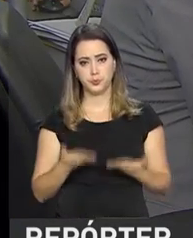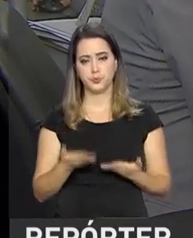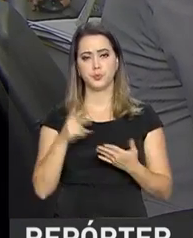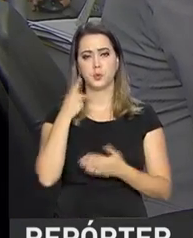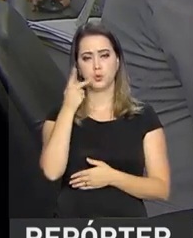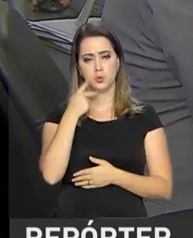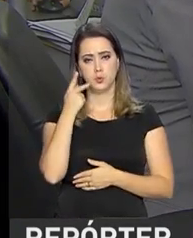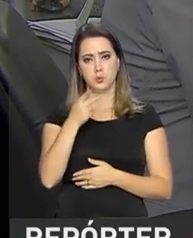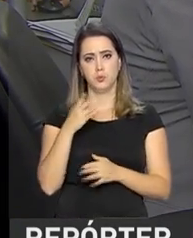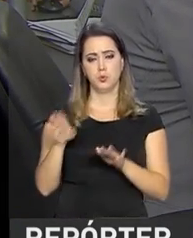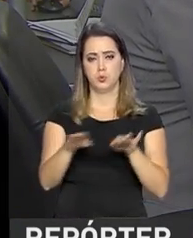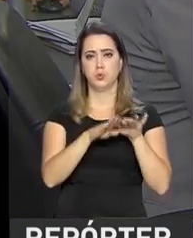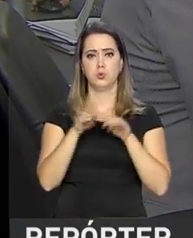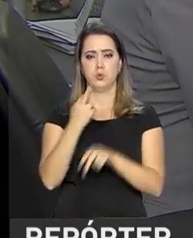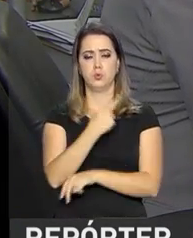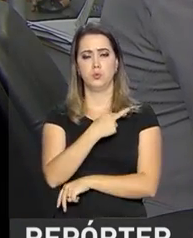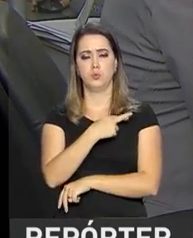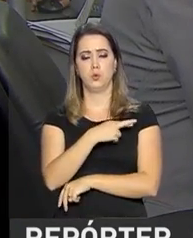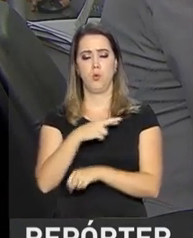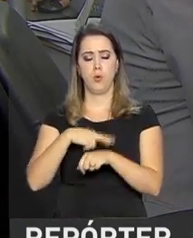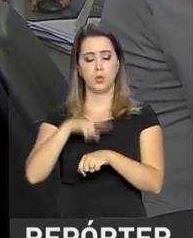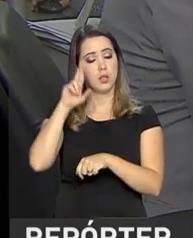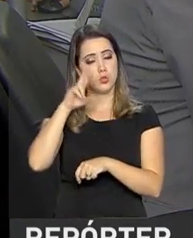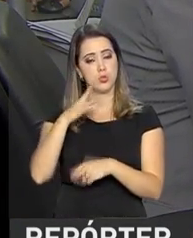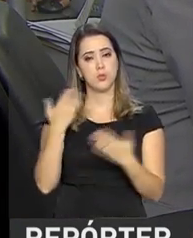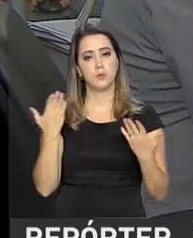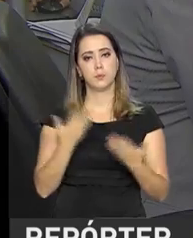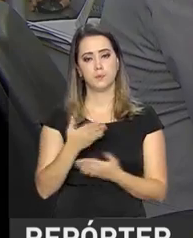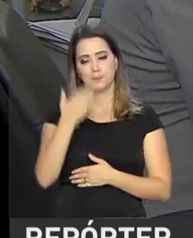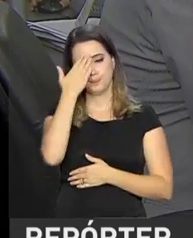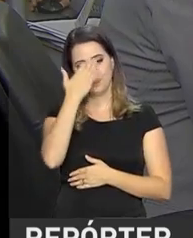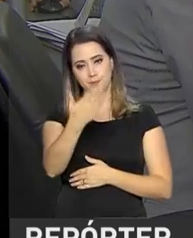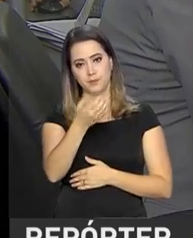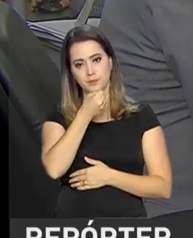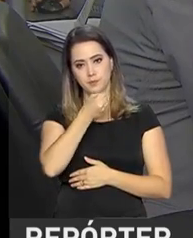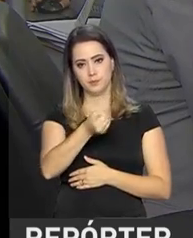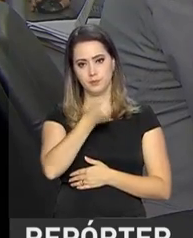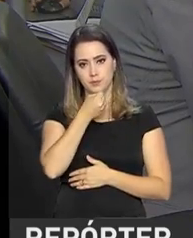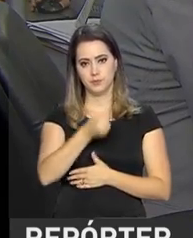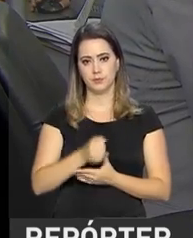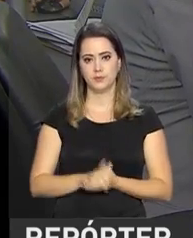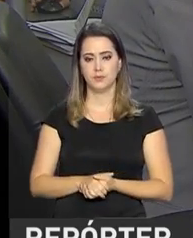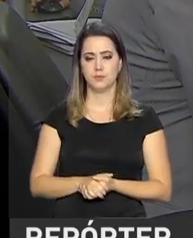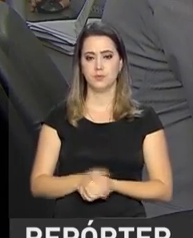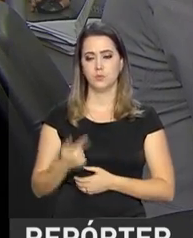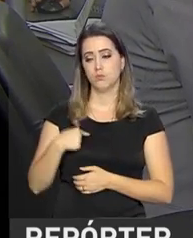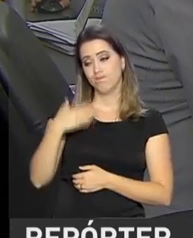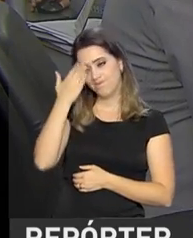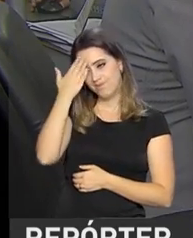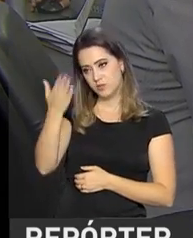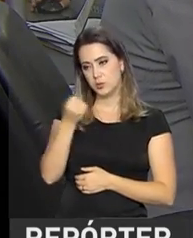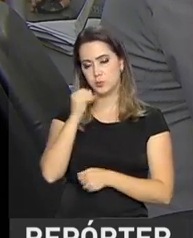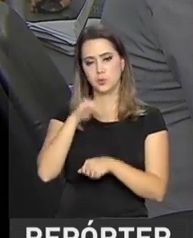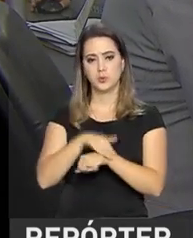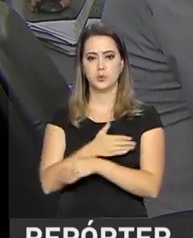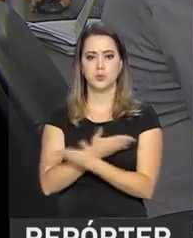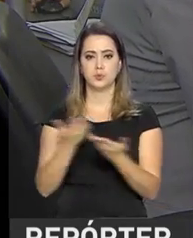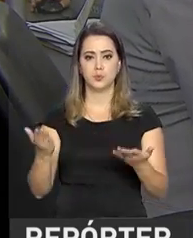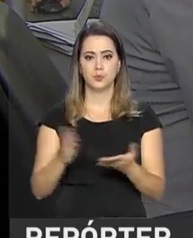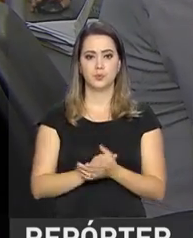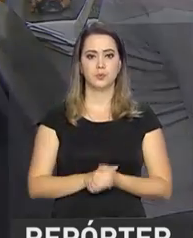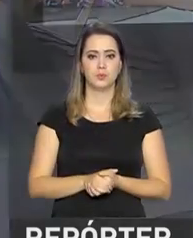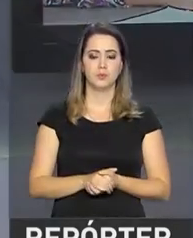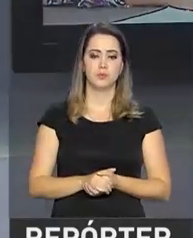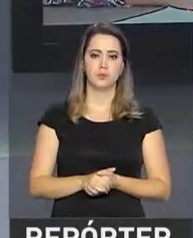políticas de promoção da igualdade racial juvenal era o júnior obrigado pela entrevista aqui na voz do brasil eu agradeço uma boa noite a todos e todos